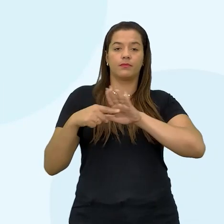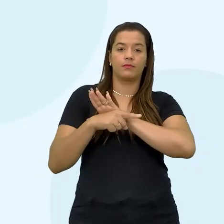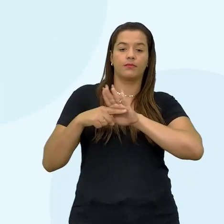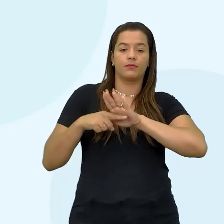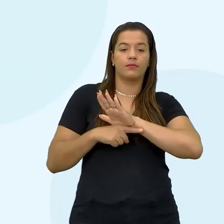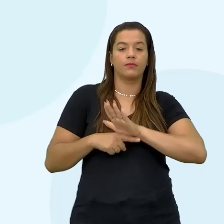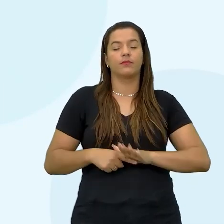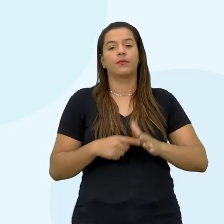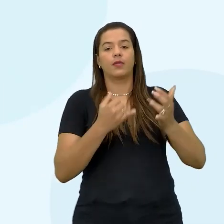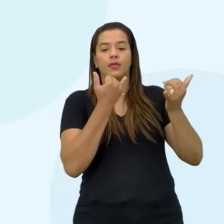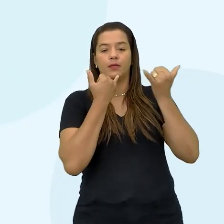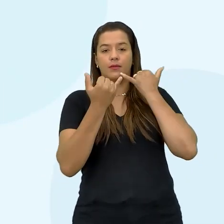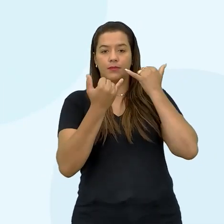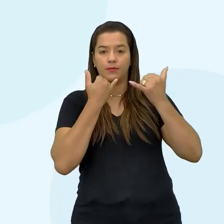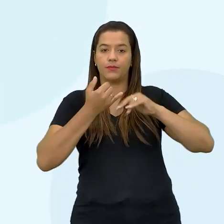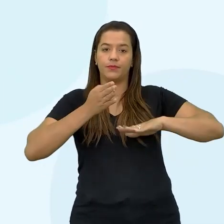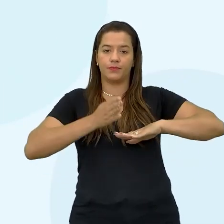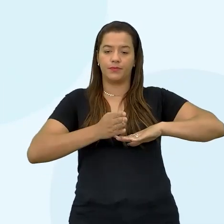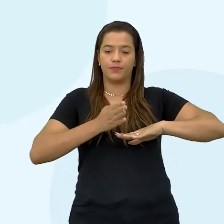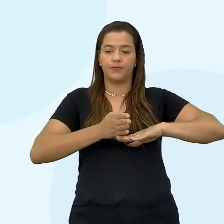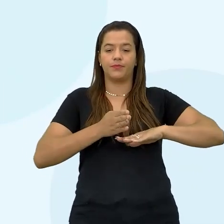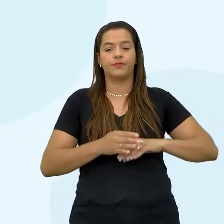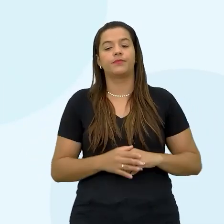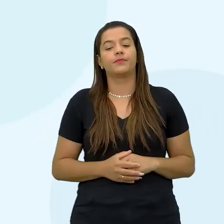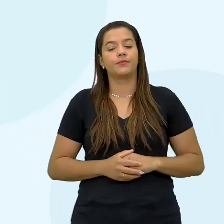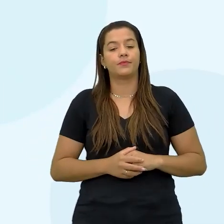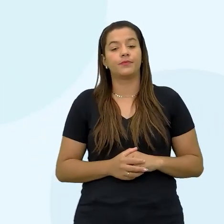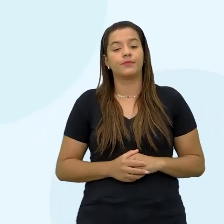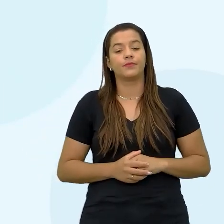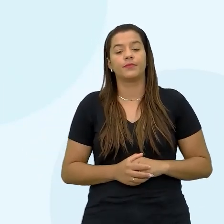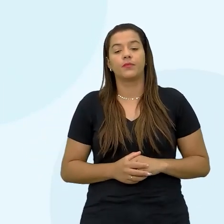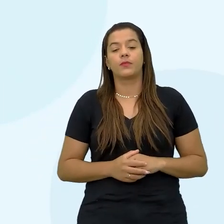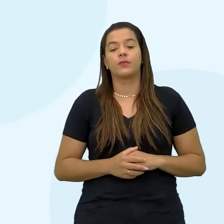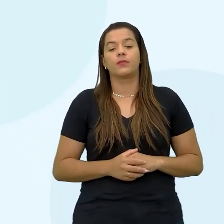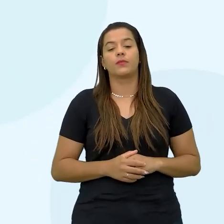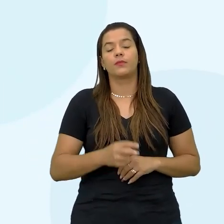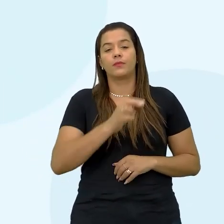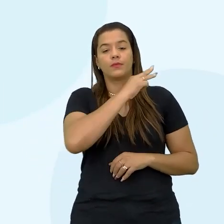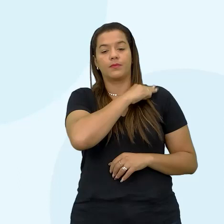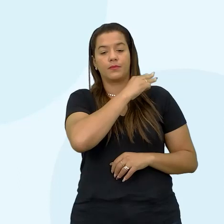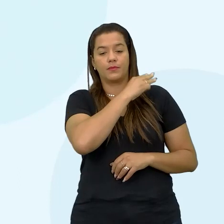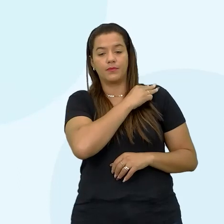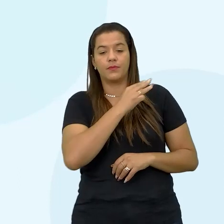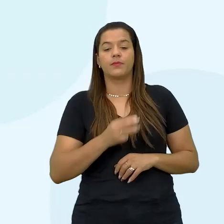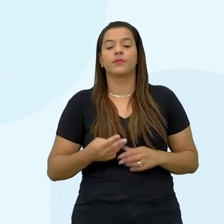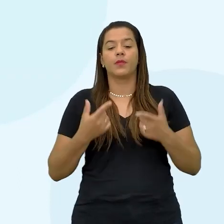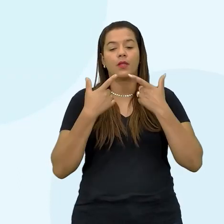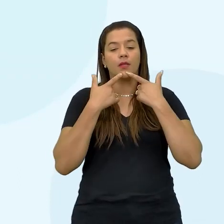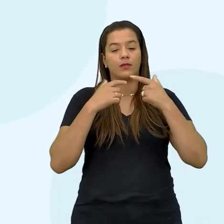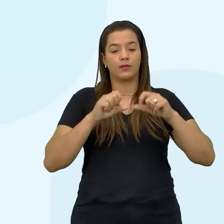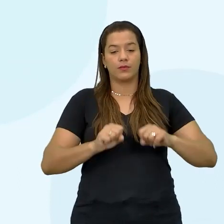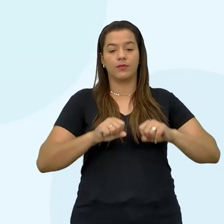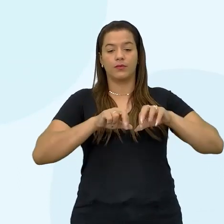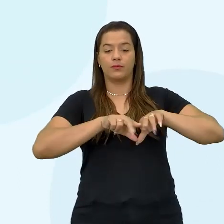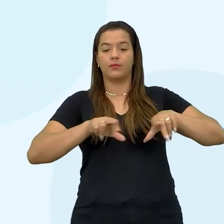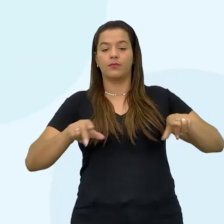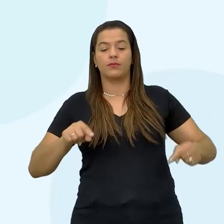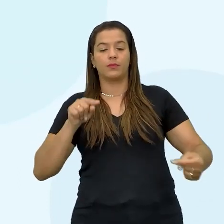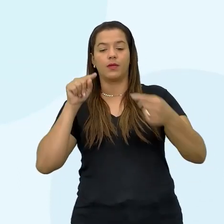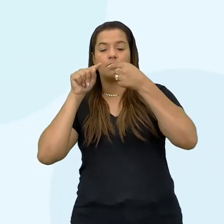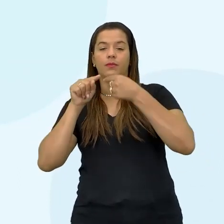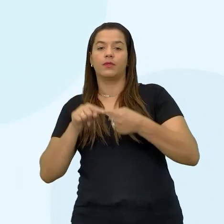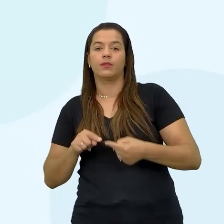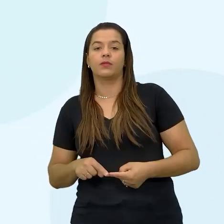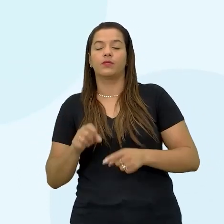de informação na contemporaneidade. Terceira série, práticas de linguagem e suas possibilidades de atuação política,